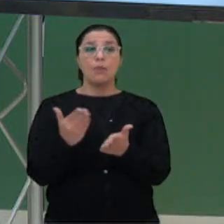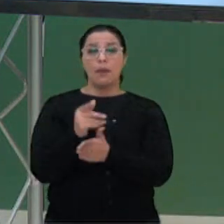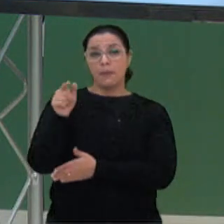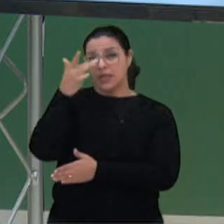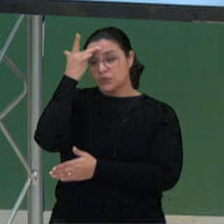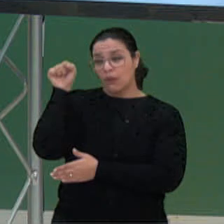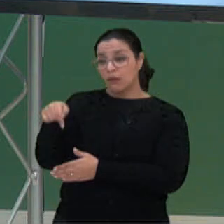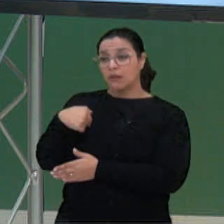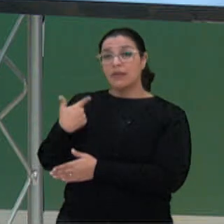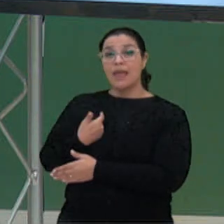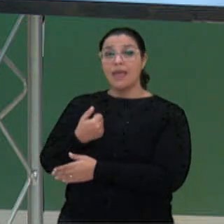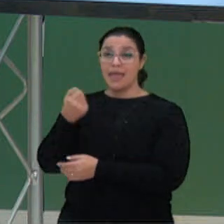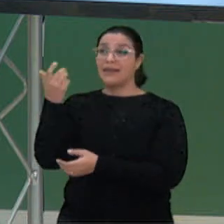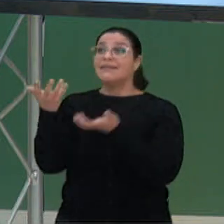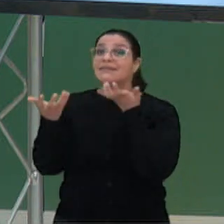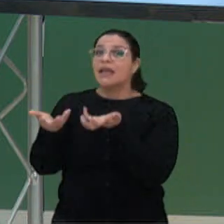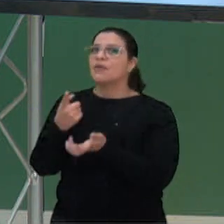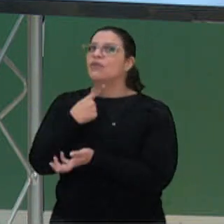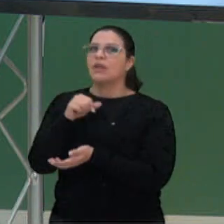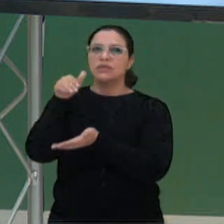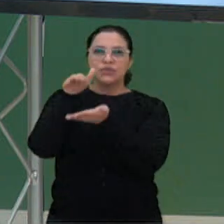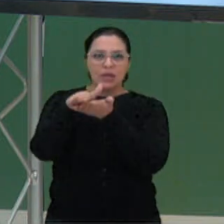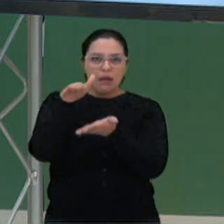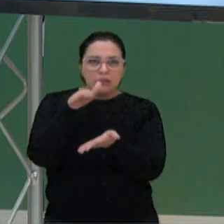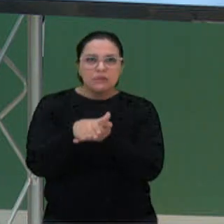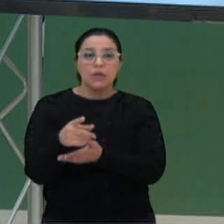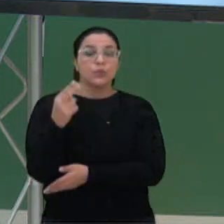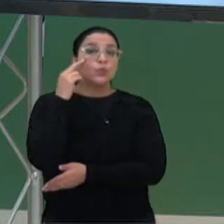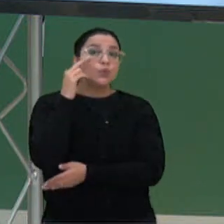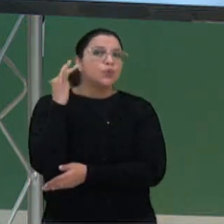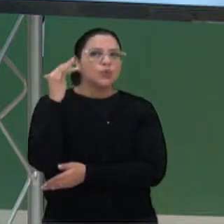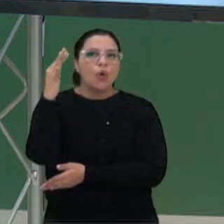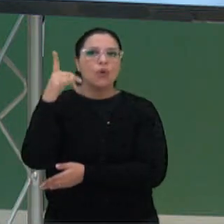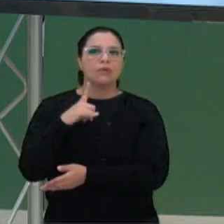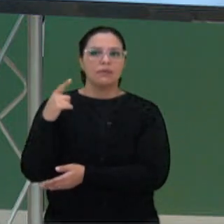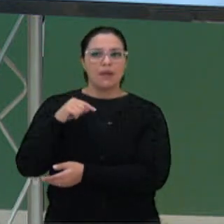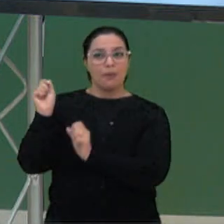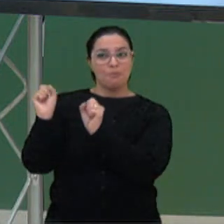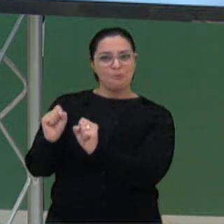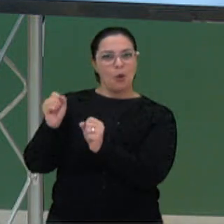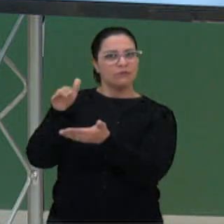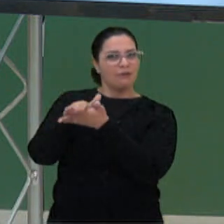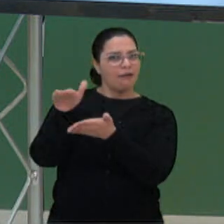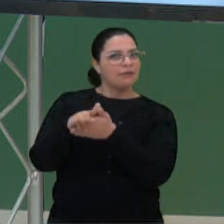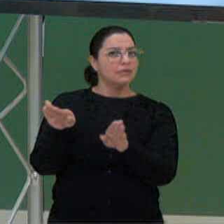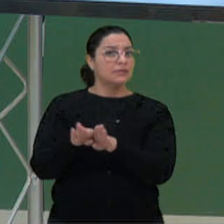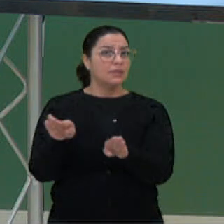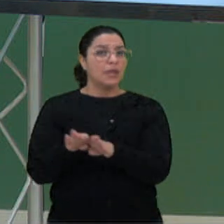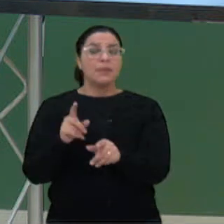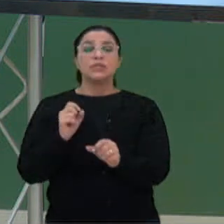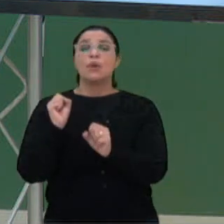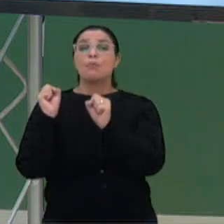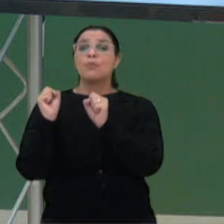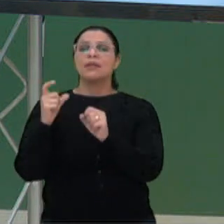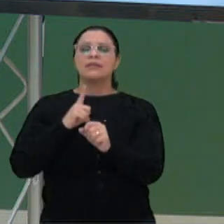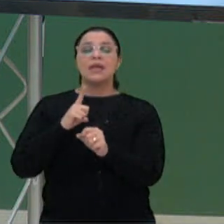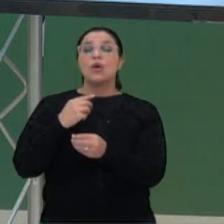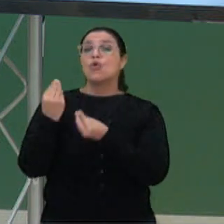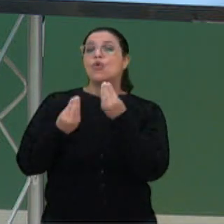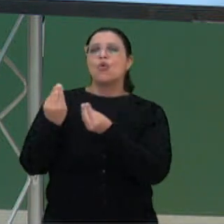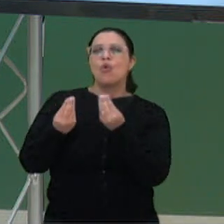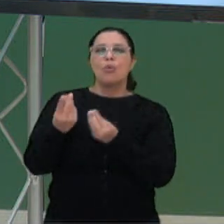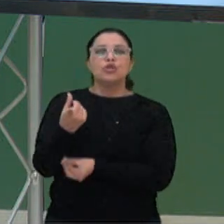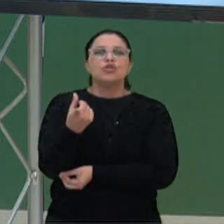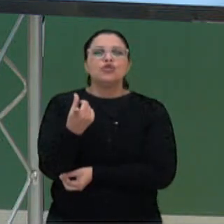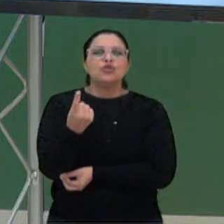ele quer consumir, né? Ele quer, o sonho de consumo dele é poder consumir, é ter poder, é ter